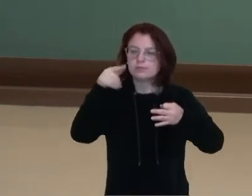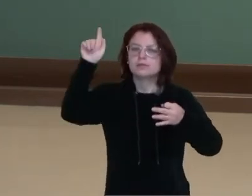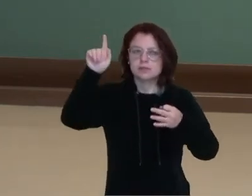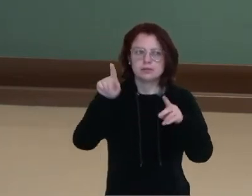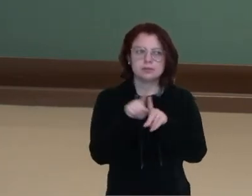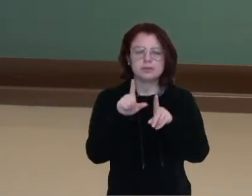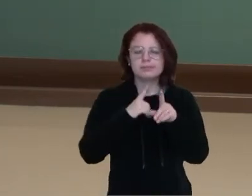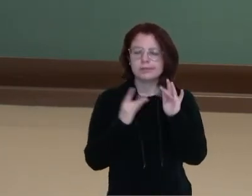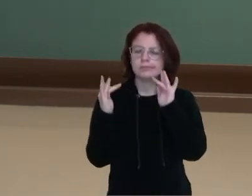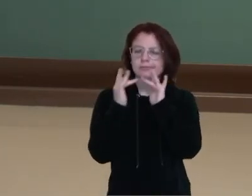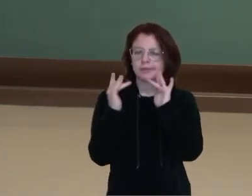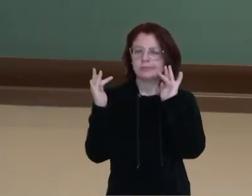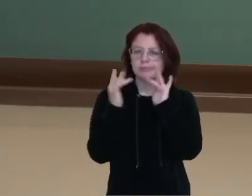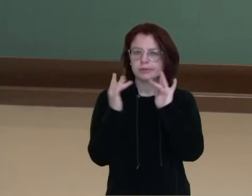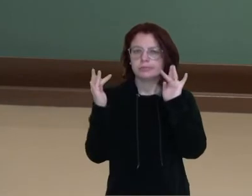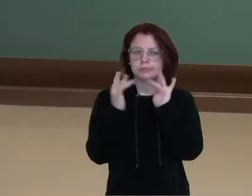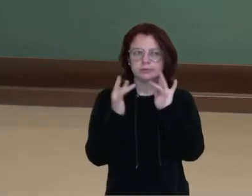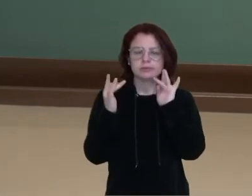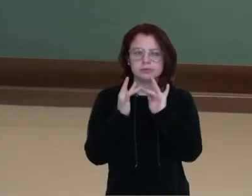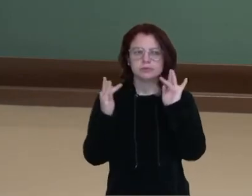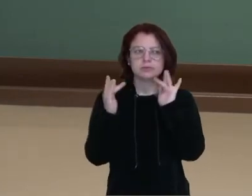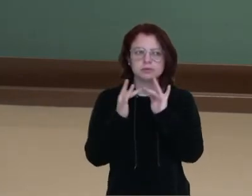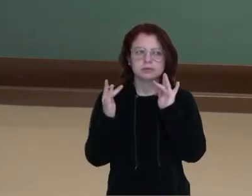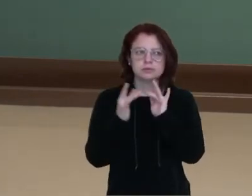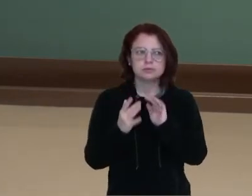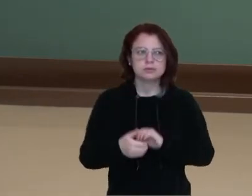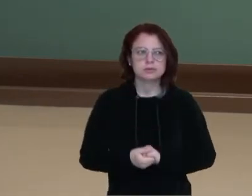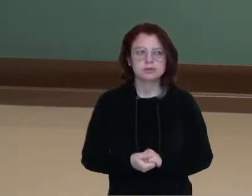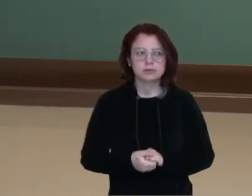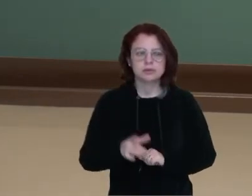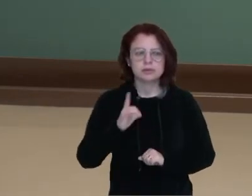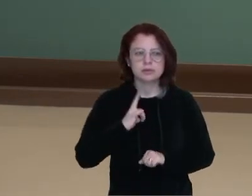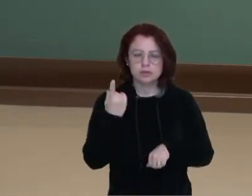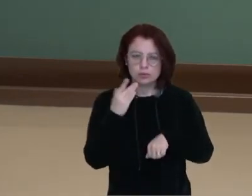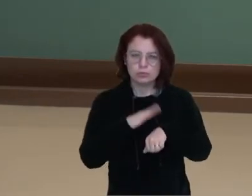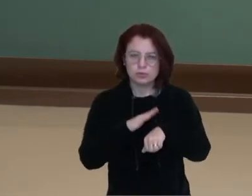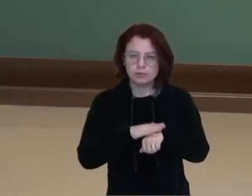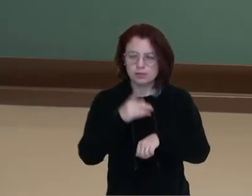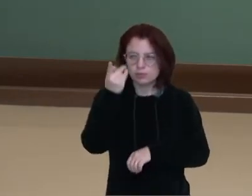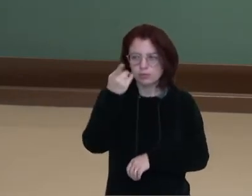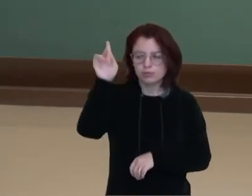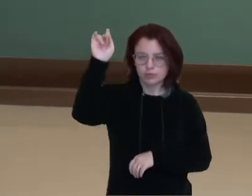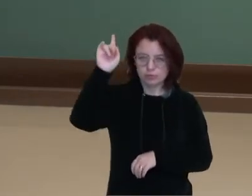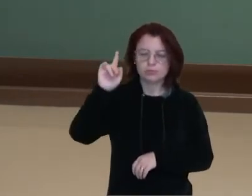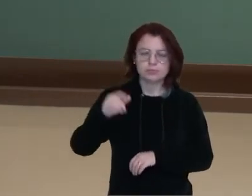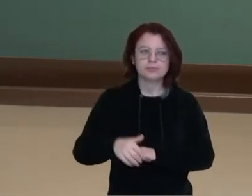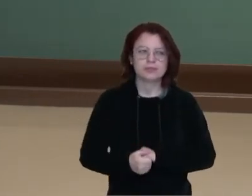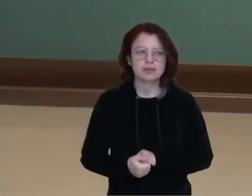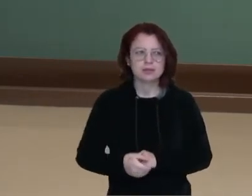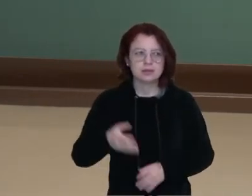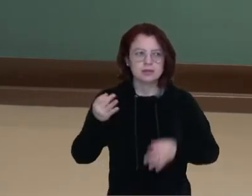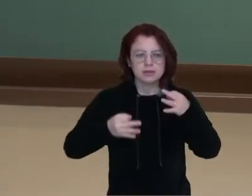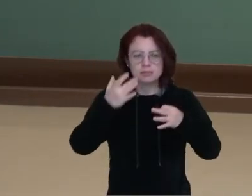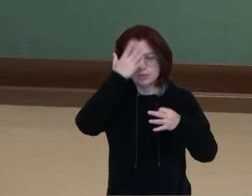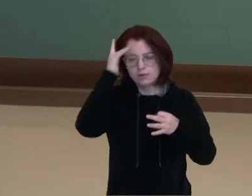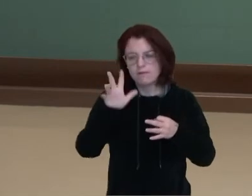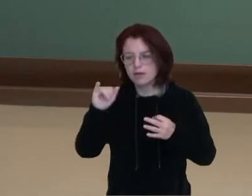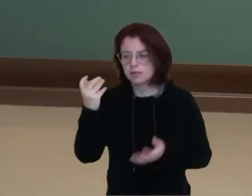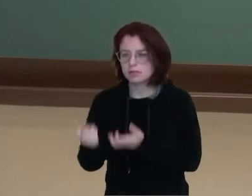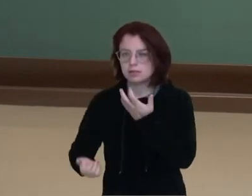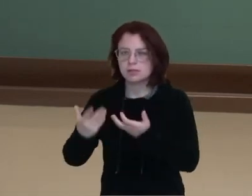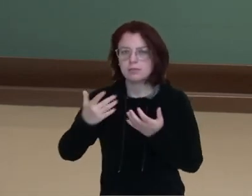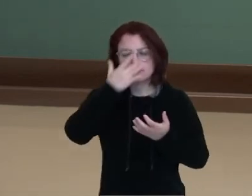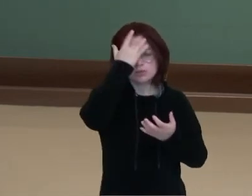que batem assim, sabe? Ele acreditava que então ia ter o momento do julgamento final das almas, aquelas que iriam para o inferno e aquelas que iriam